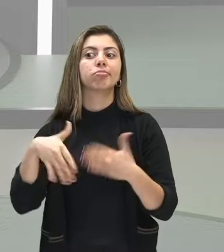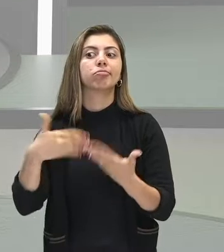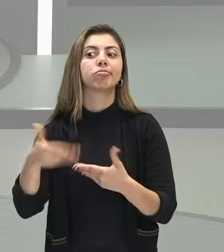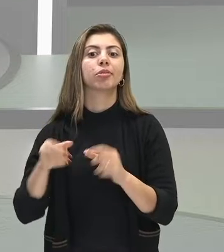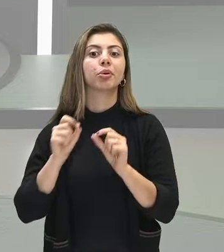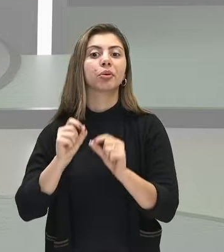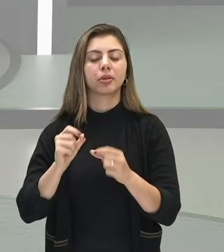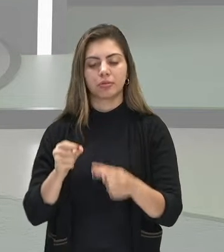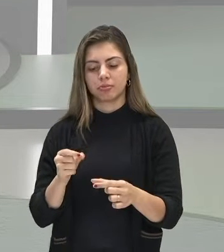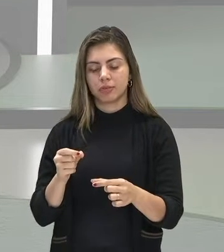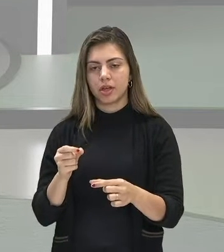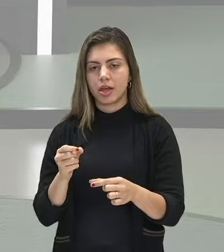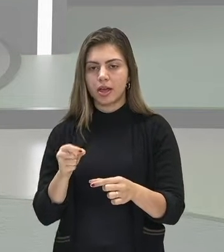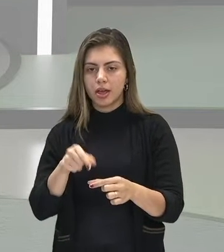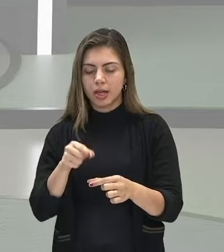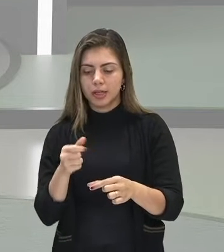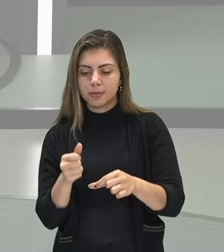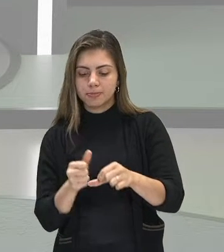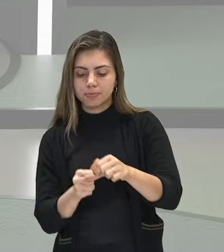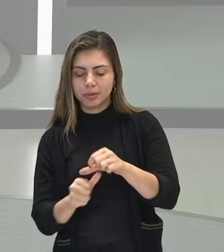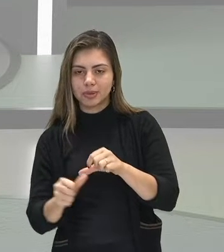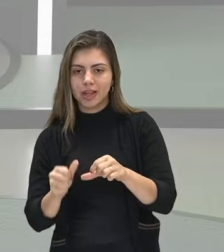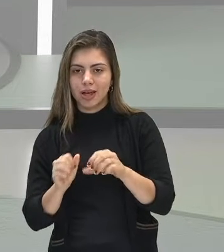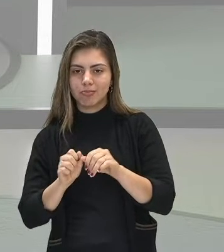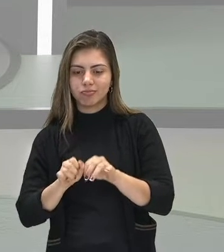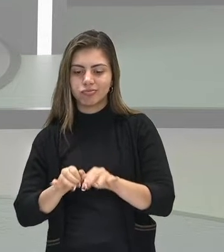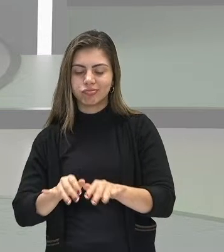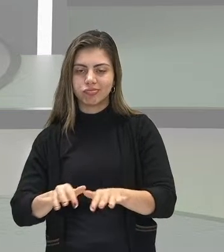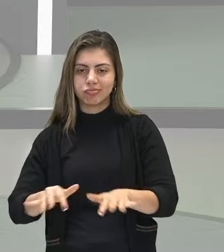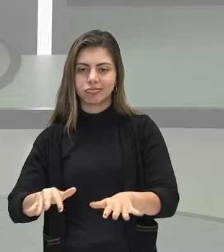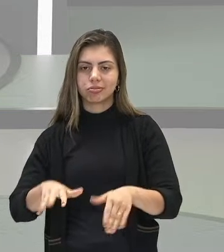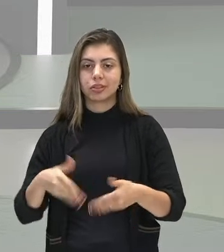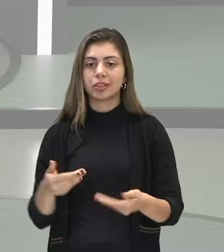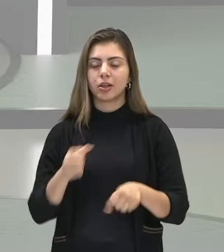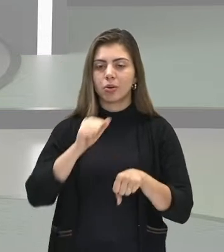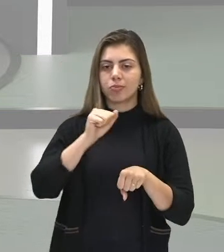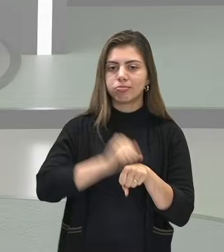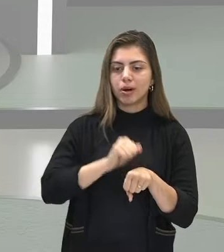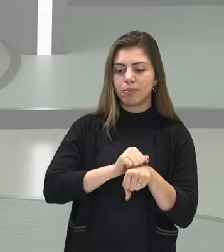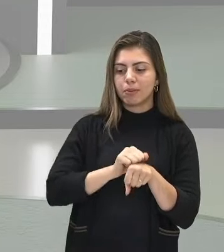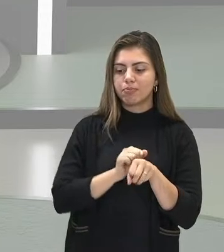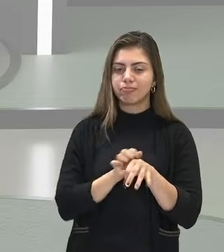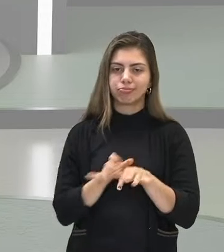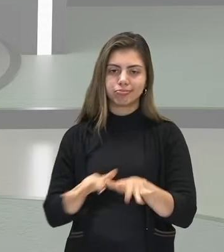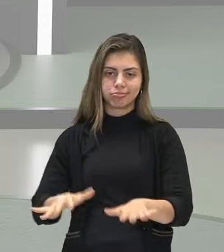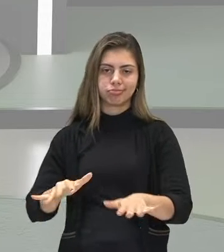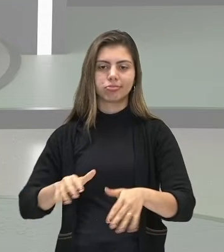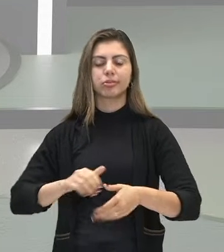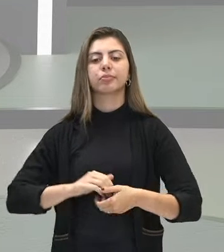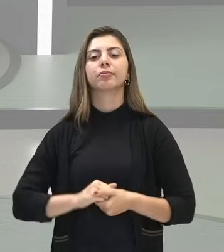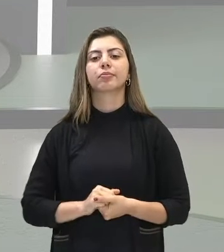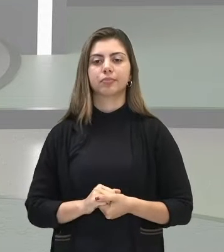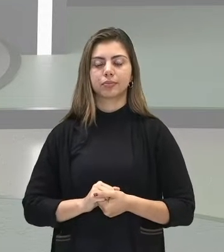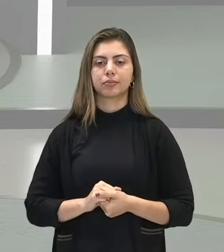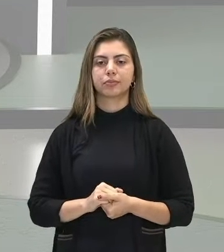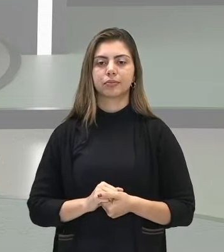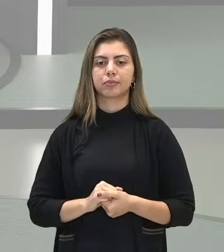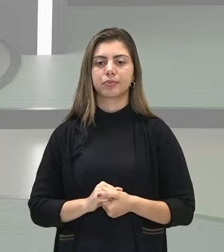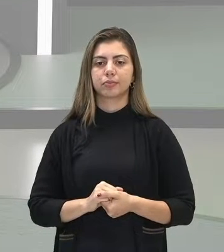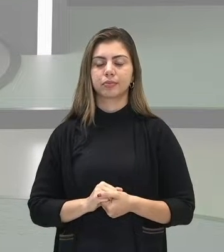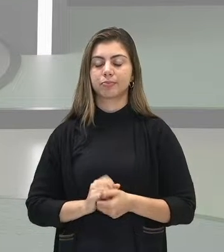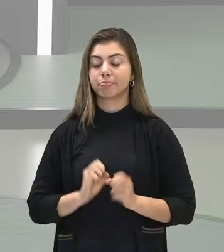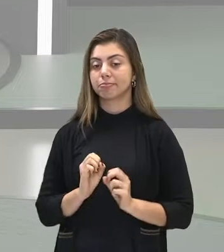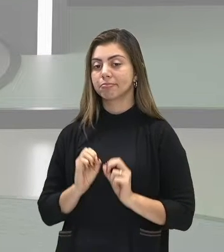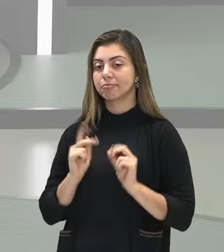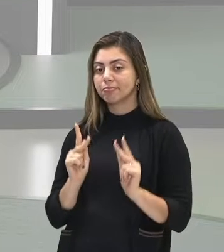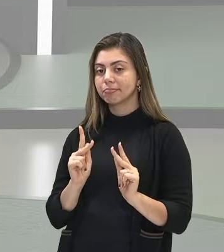Ele vai mudar de estado físico, ele vai passar do estado sólido e vai passar para o estado líquido,